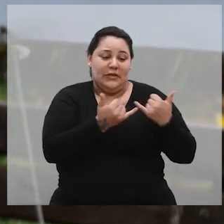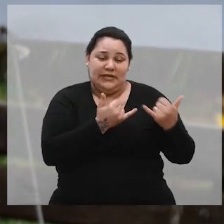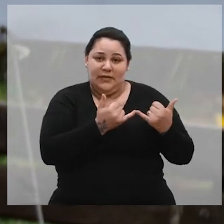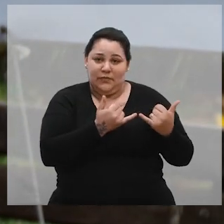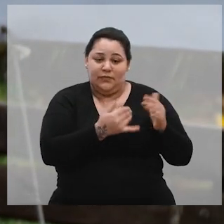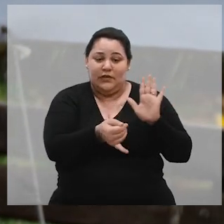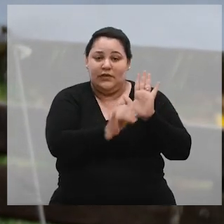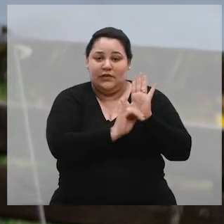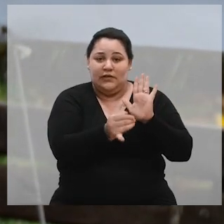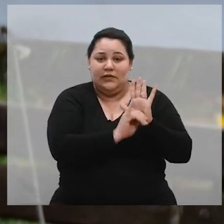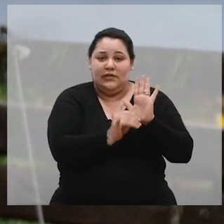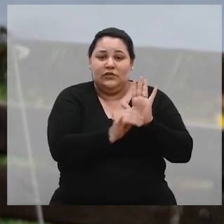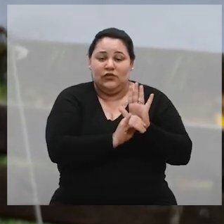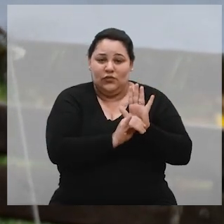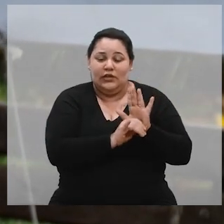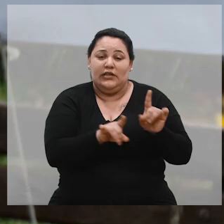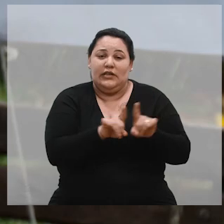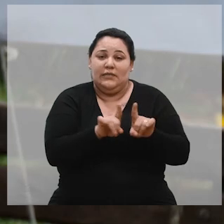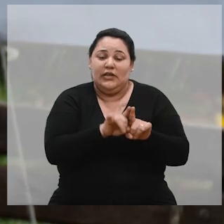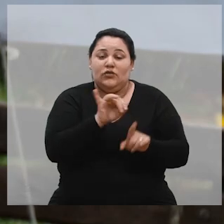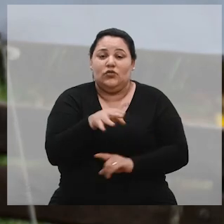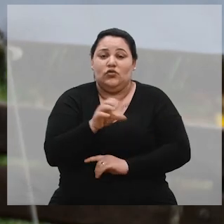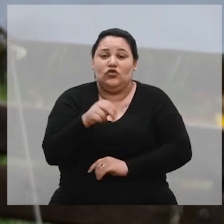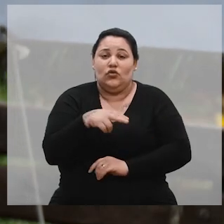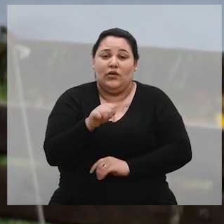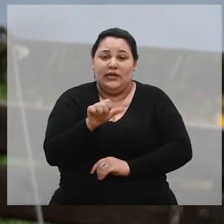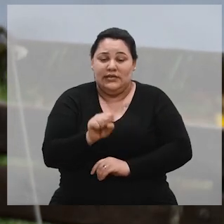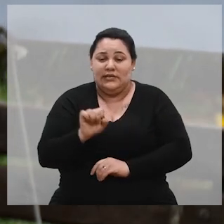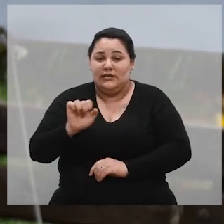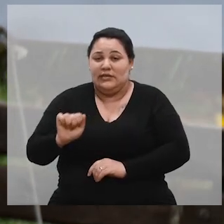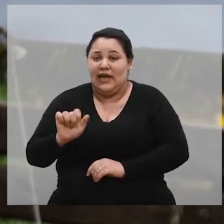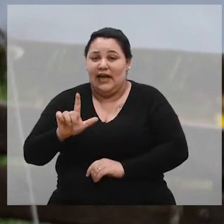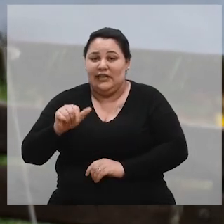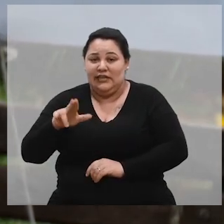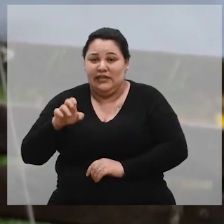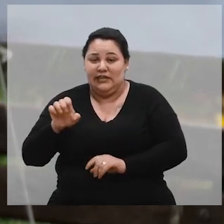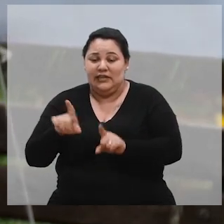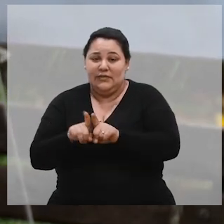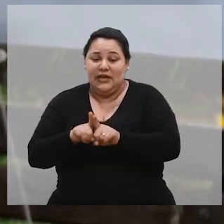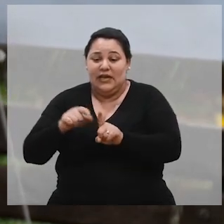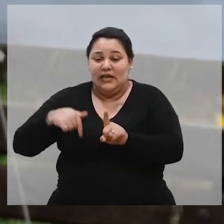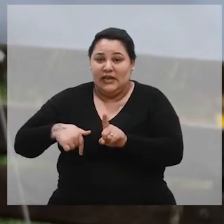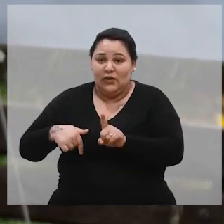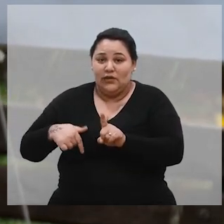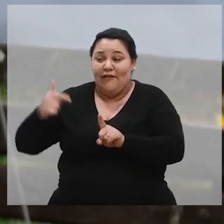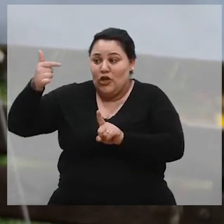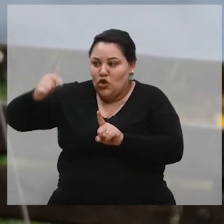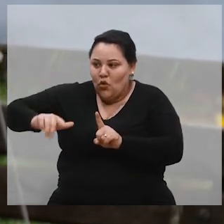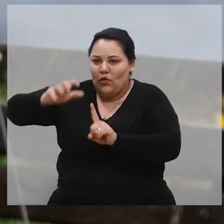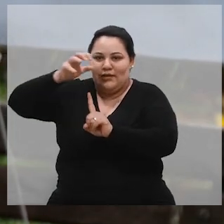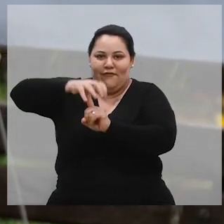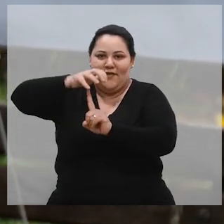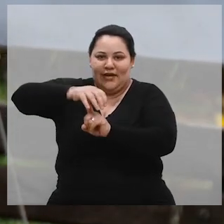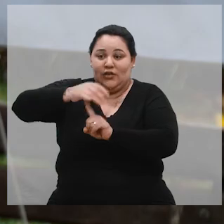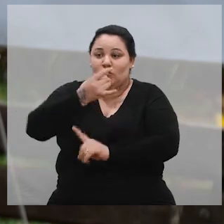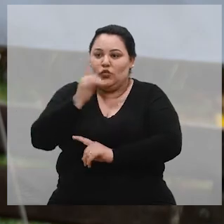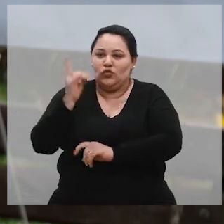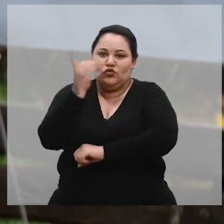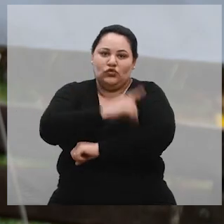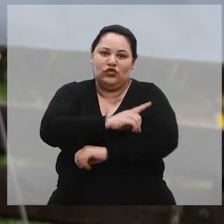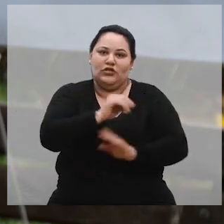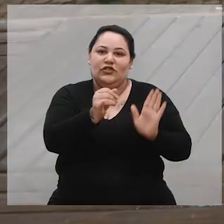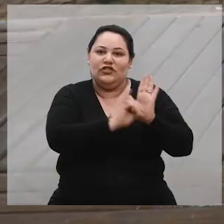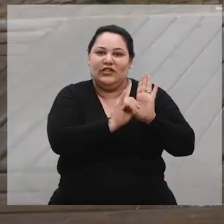pela editora do EBA, que é do Jonas e da Aline. Demais, né? E aí eu estava numa outra feira do livro no último dia